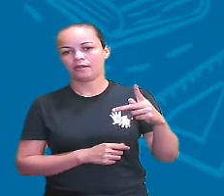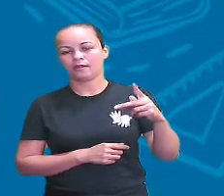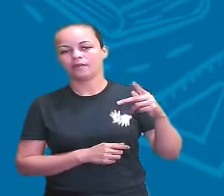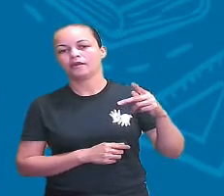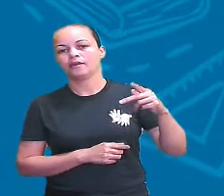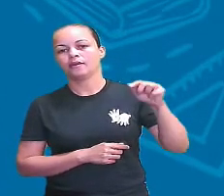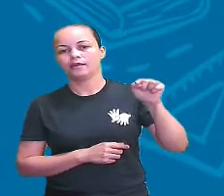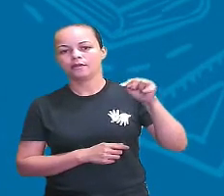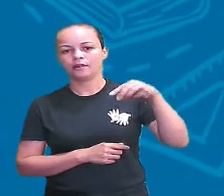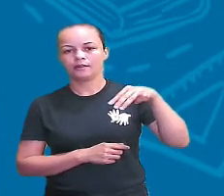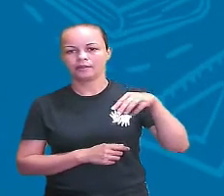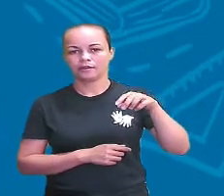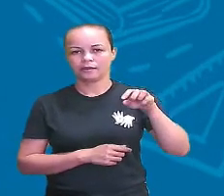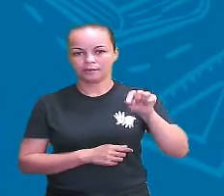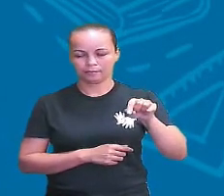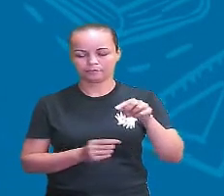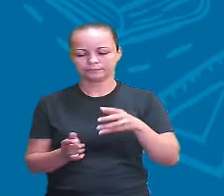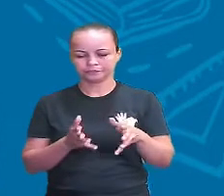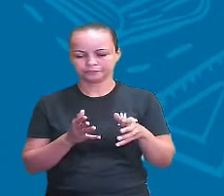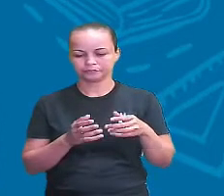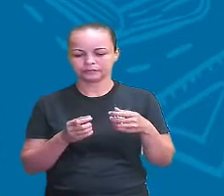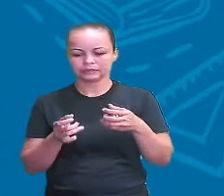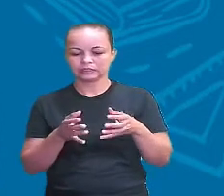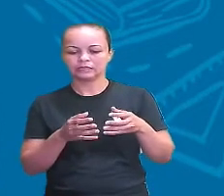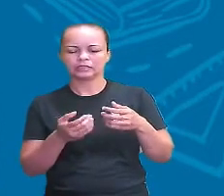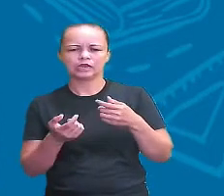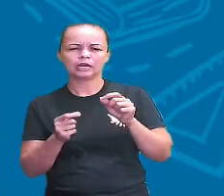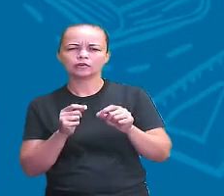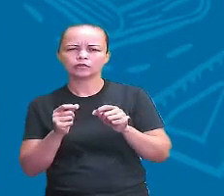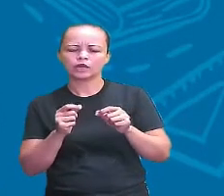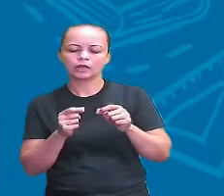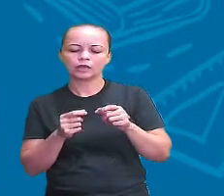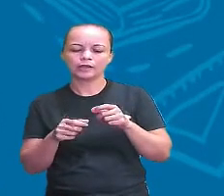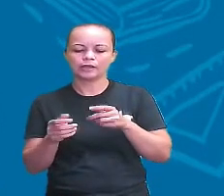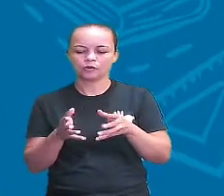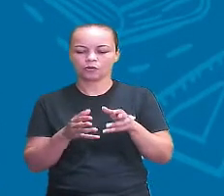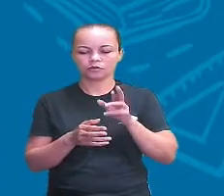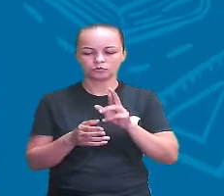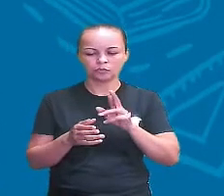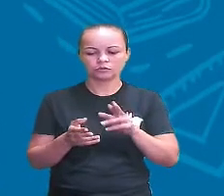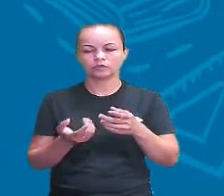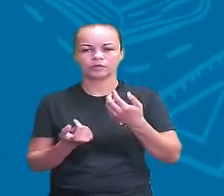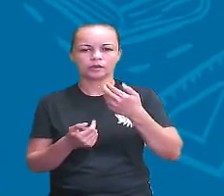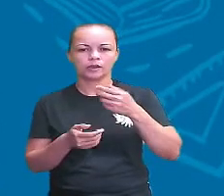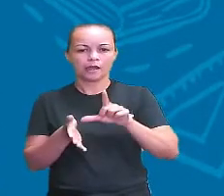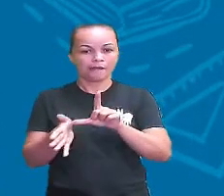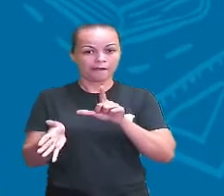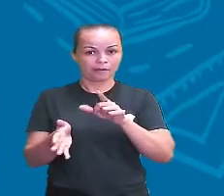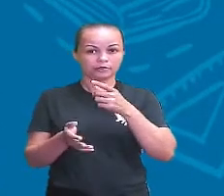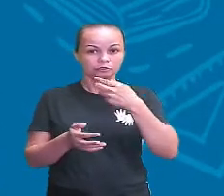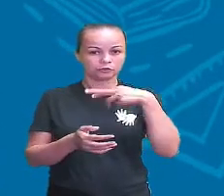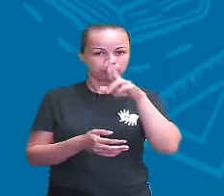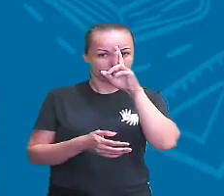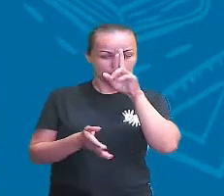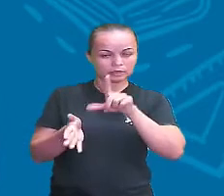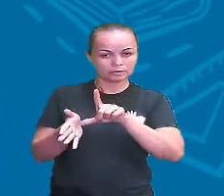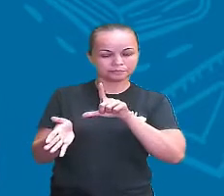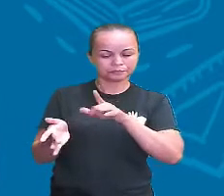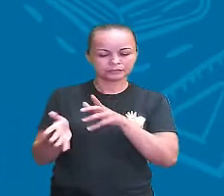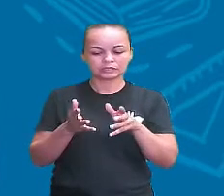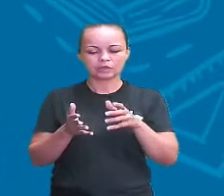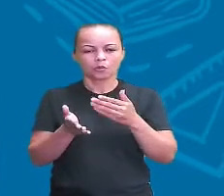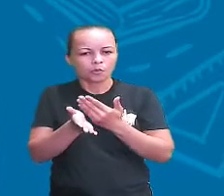primeira estrutura. AM quer dizer ante-meridian, que é aquela hora que corresponde até antes do meio-dia. Aí você começar da